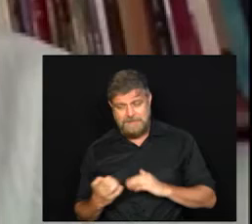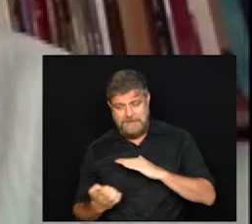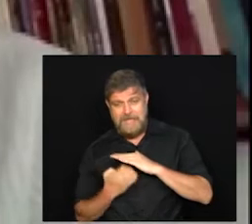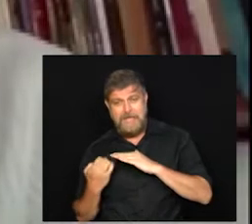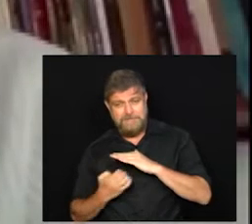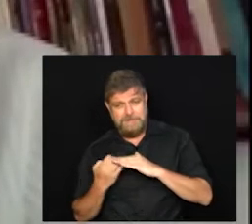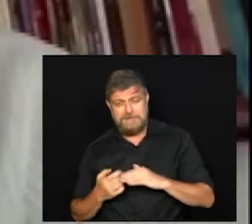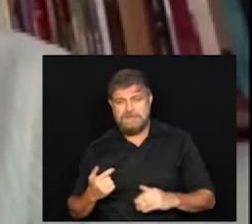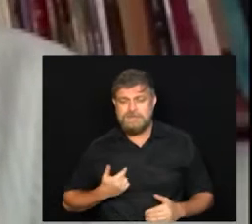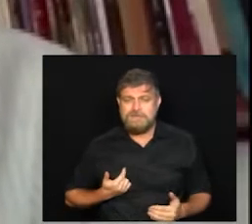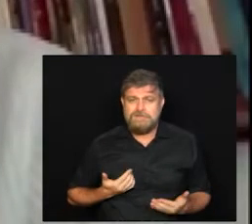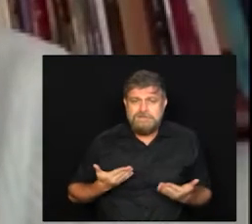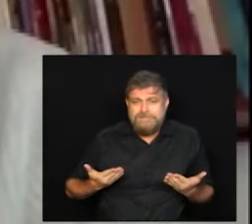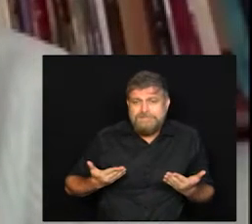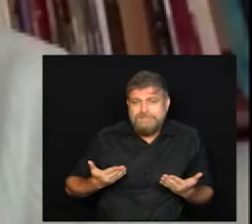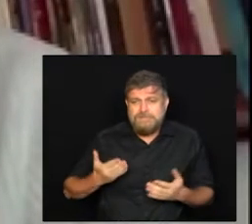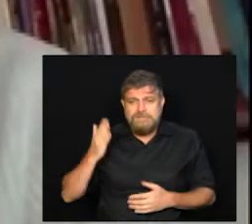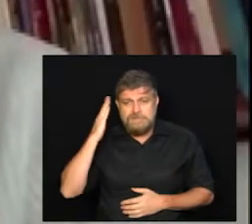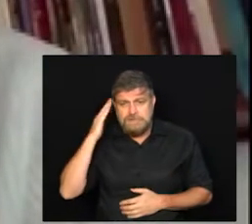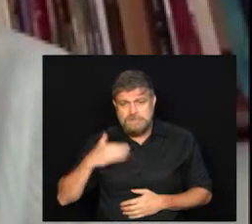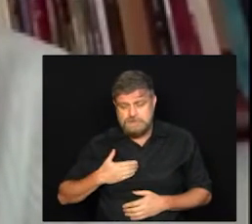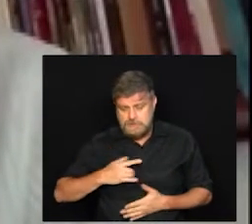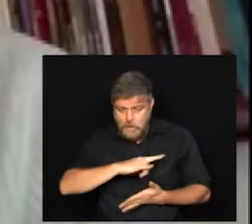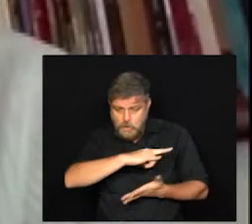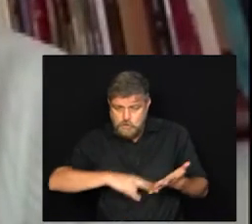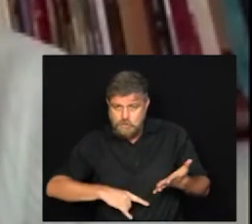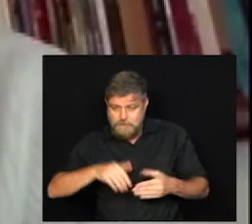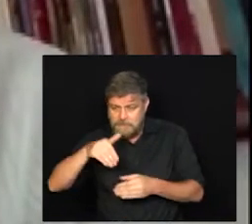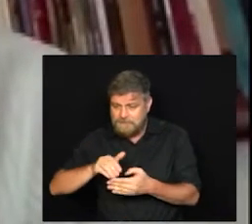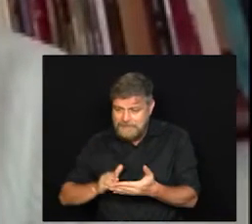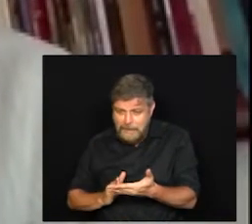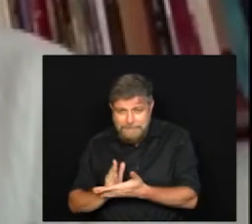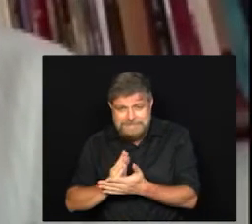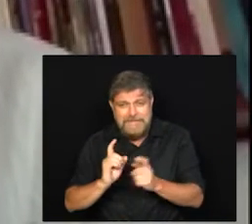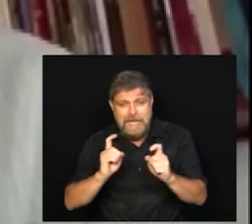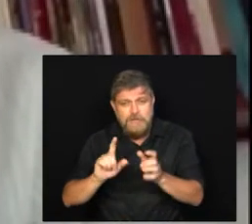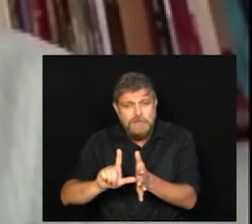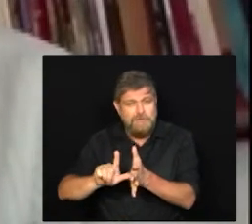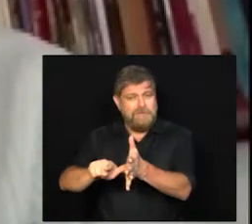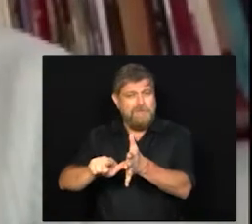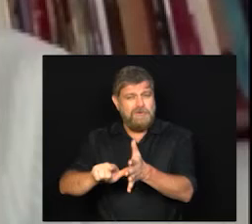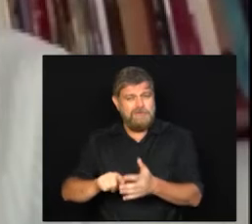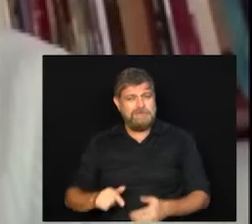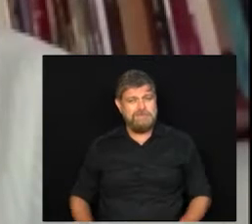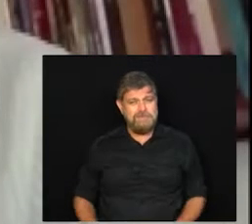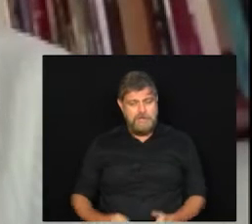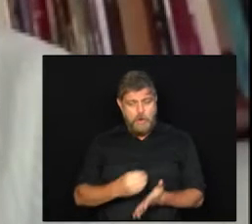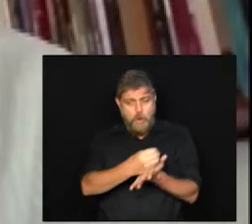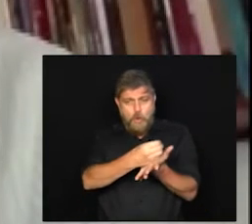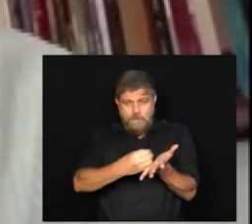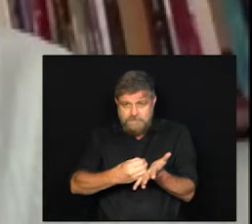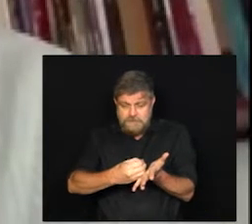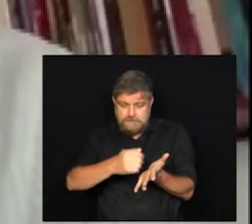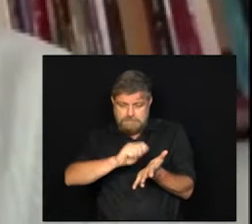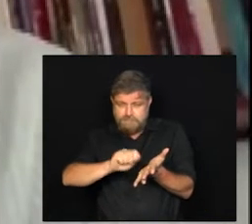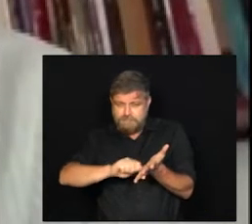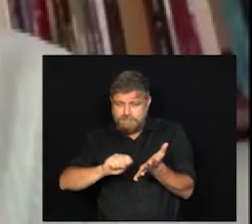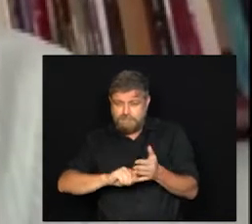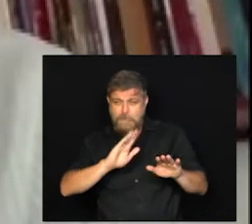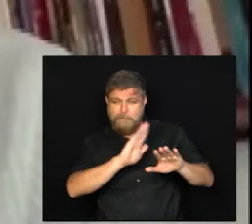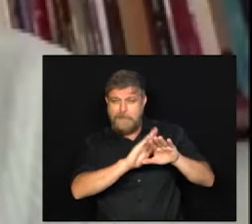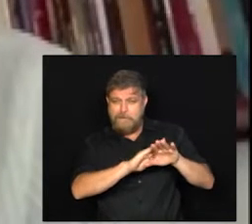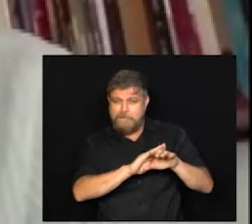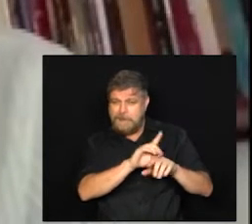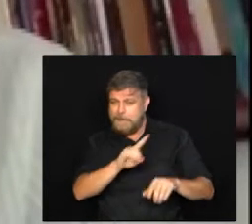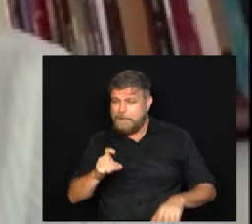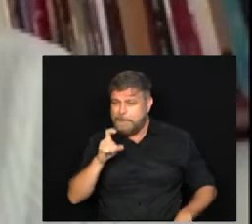poderia, talvez, eu sei que podemos até aprovar uma moção na sessão que vem, mas talvez a gente encaminhar em um ofício da presidência da casa, com o apoio